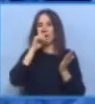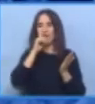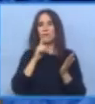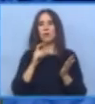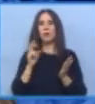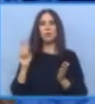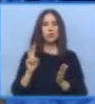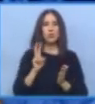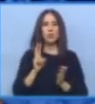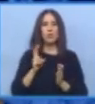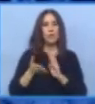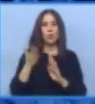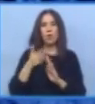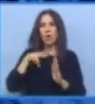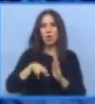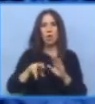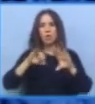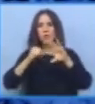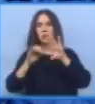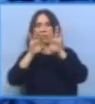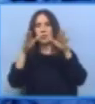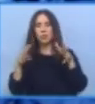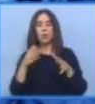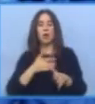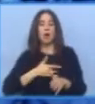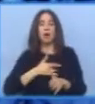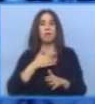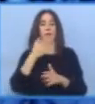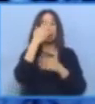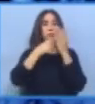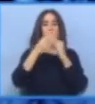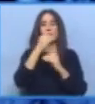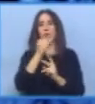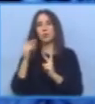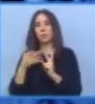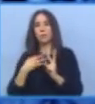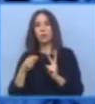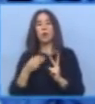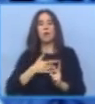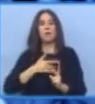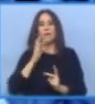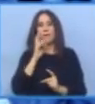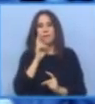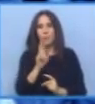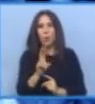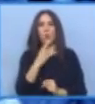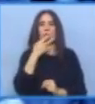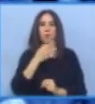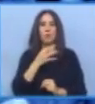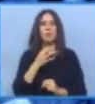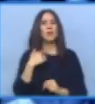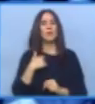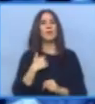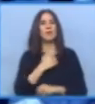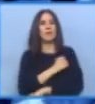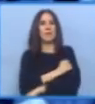o discípulo amado e Pedro, e o discípulo entrou, viu e acreditou. Mas eu fiz a contagem disso até por causa de um trabalho